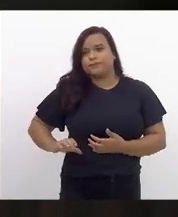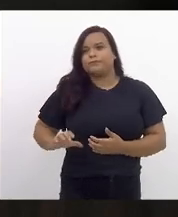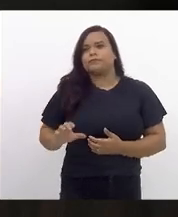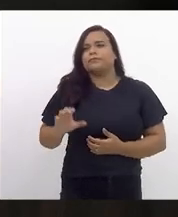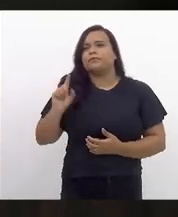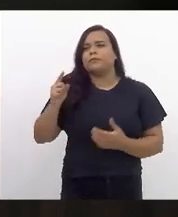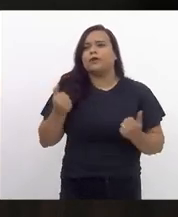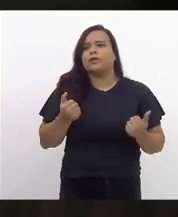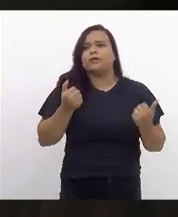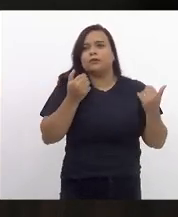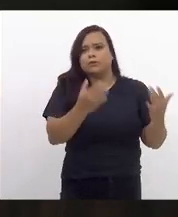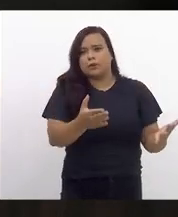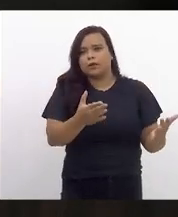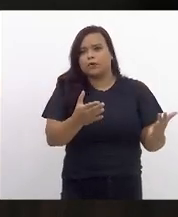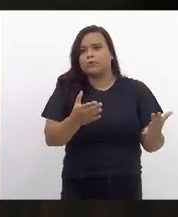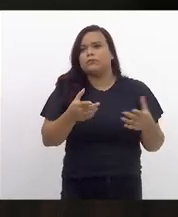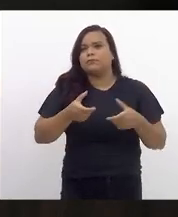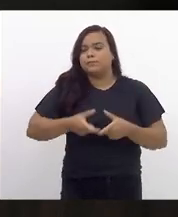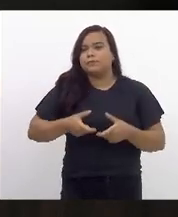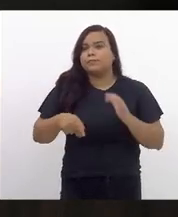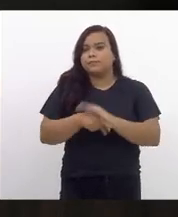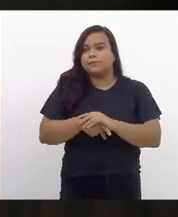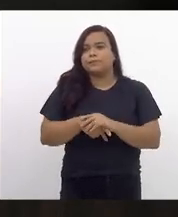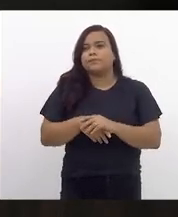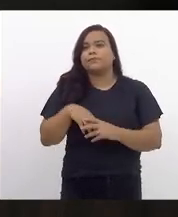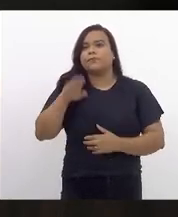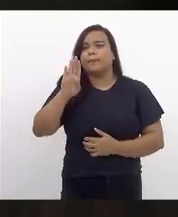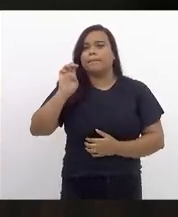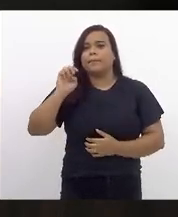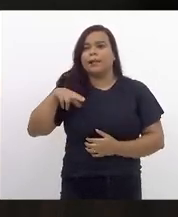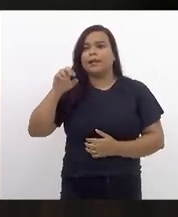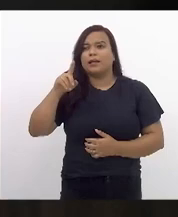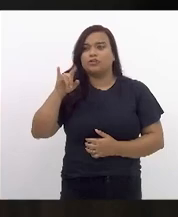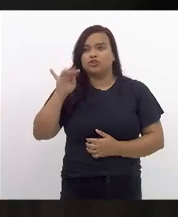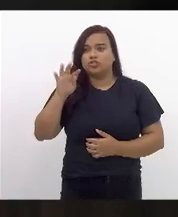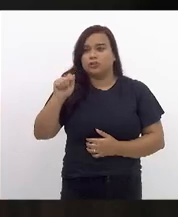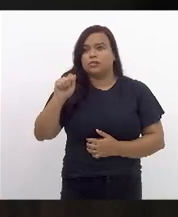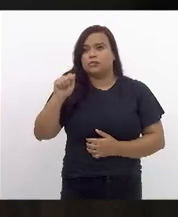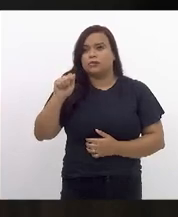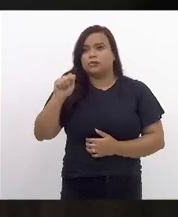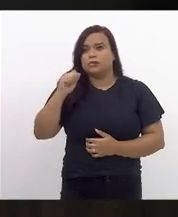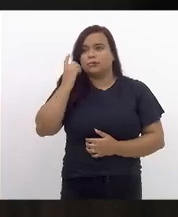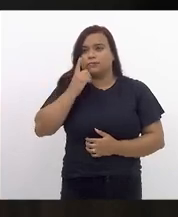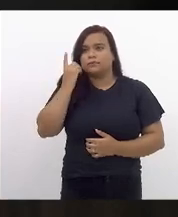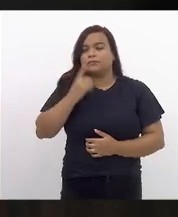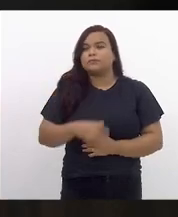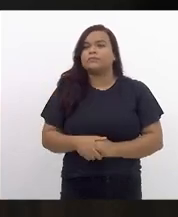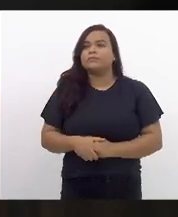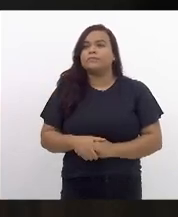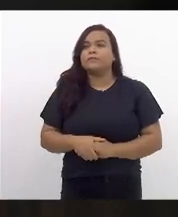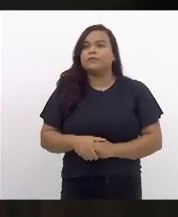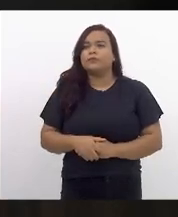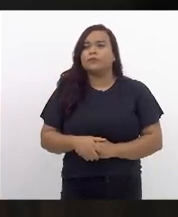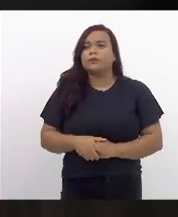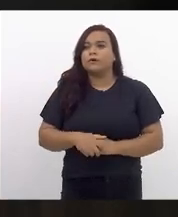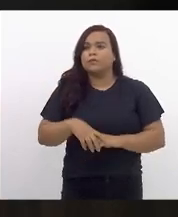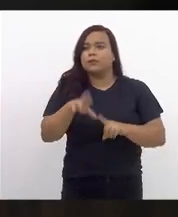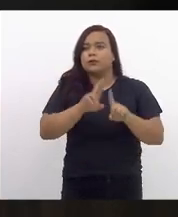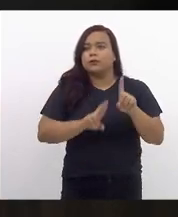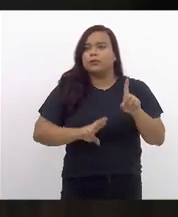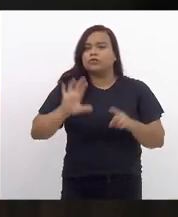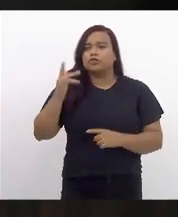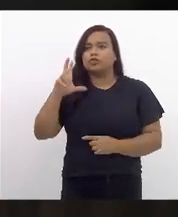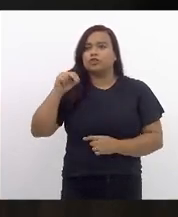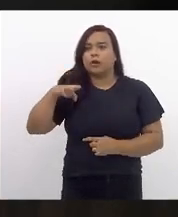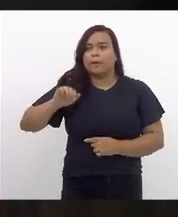da Silva. Parecida da Comissão de Normas Internas e Proposições Externas, favorável, relator deputado Chico Machado. Em discussão, havendo que queira discutir,